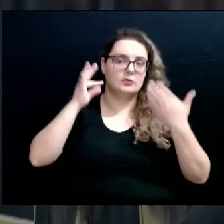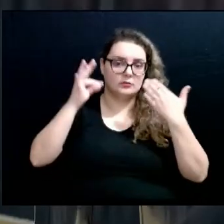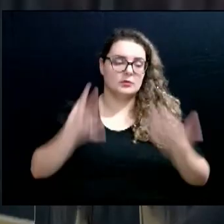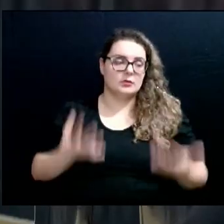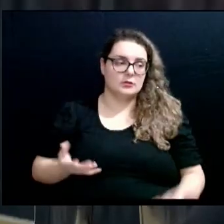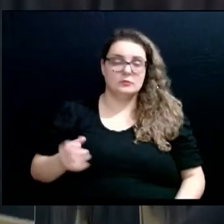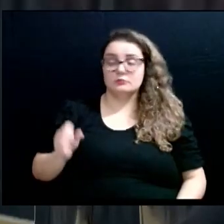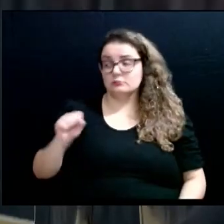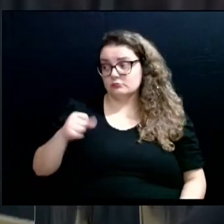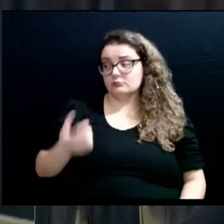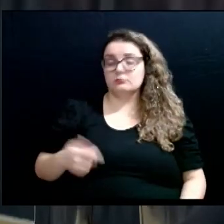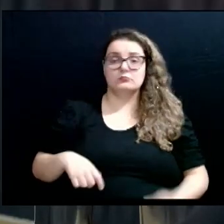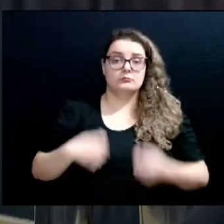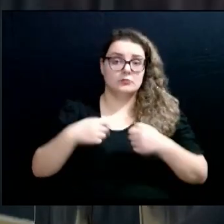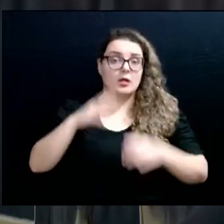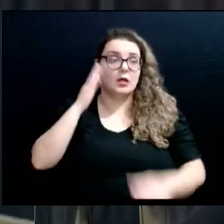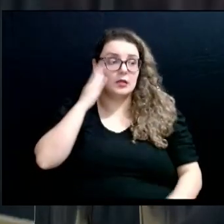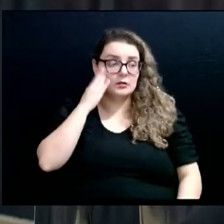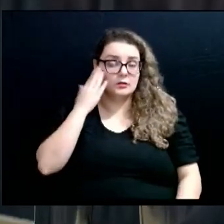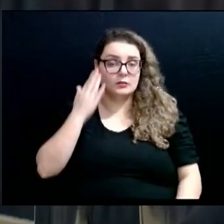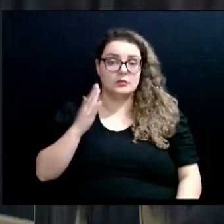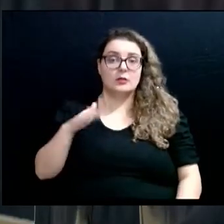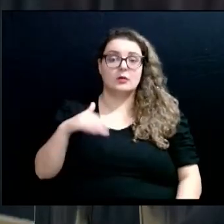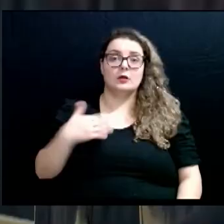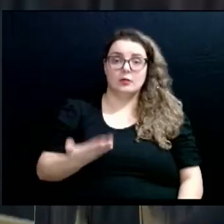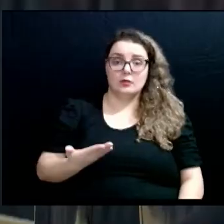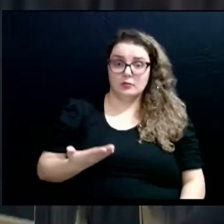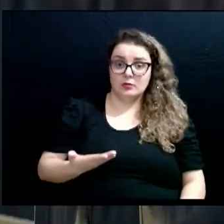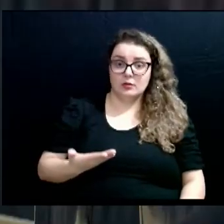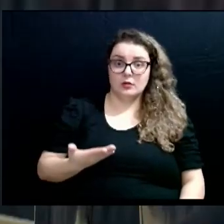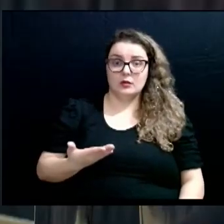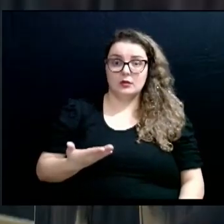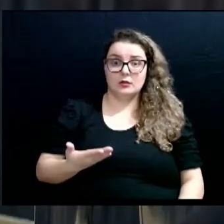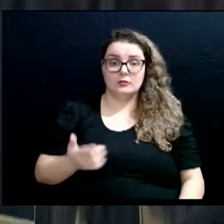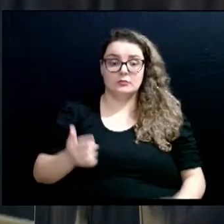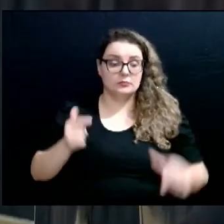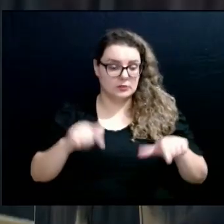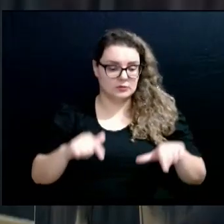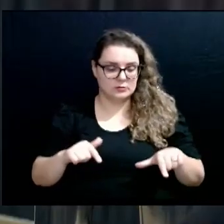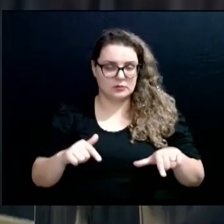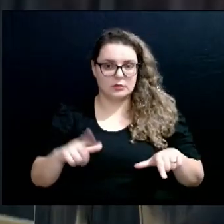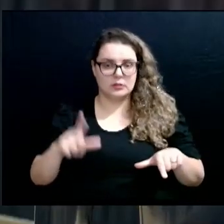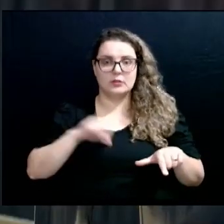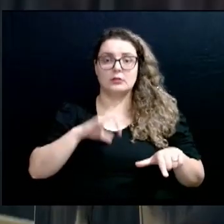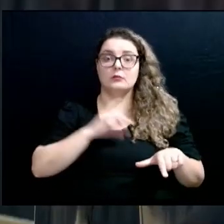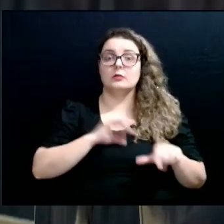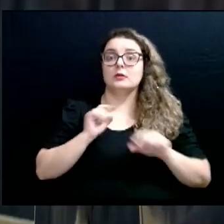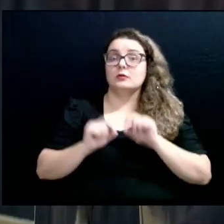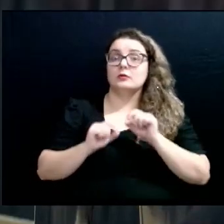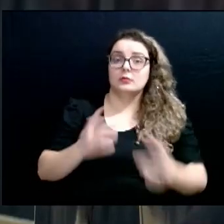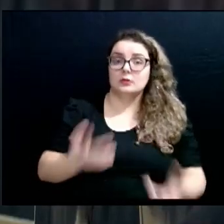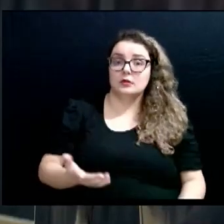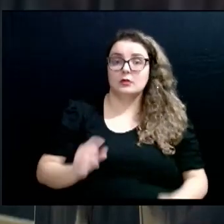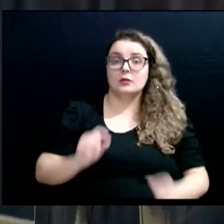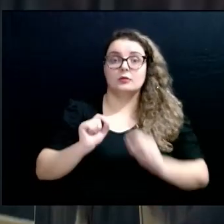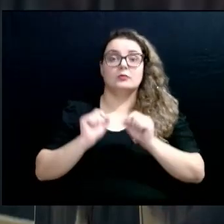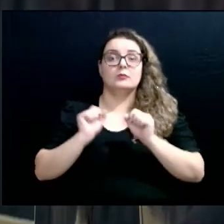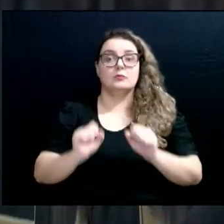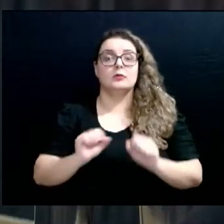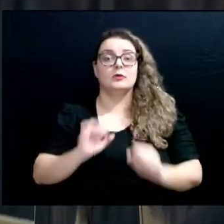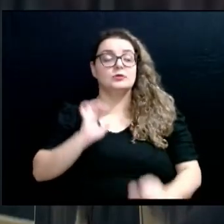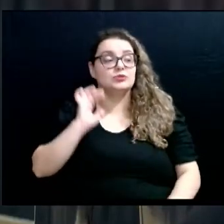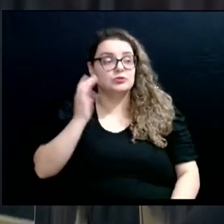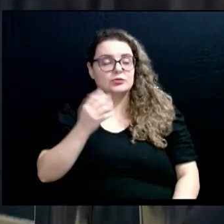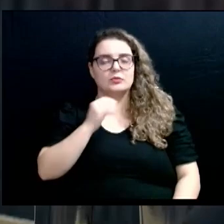precisaria entender, quando você tá dentro desse lugar, você tem medo do quê? O que pode acontecer? A gente desafia